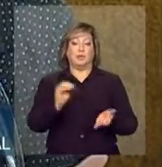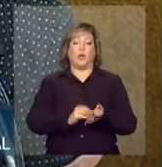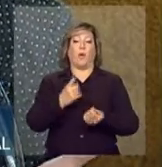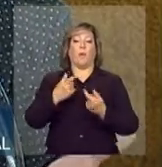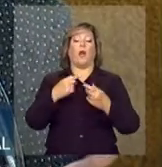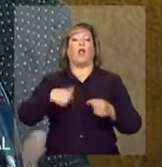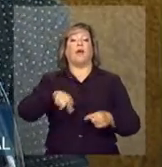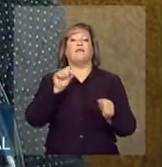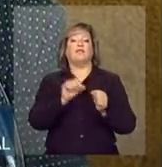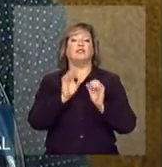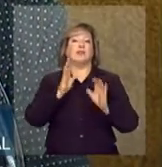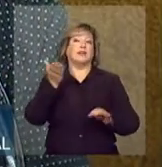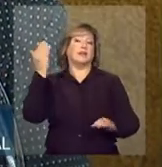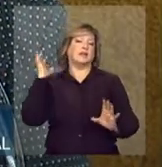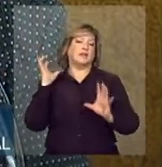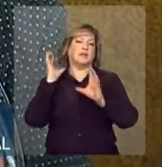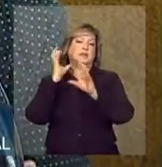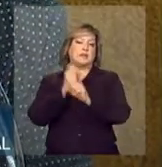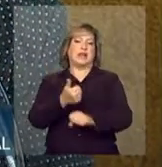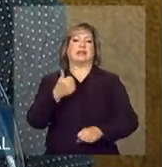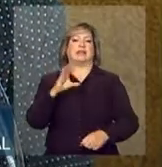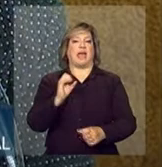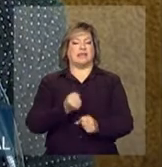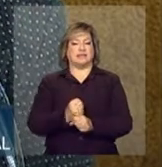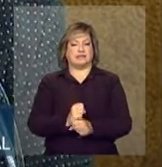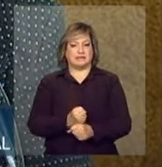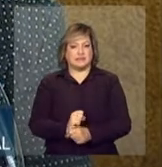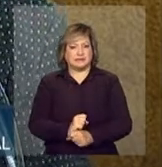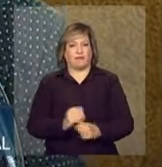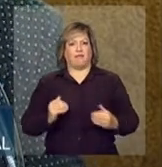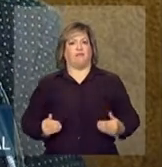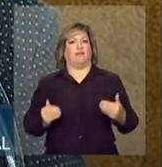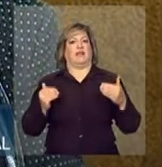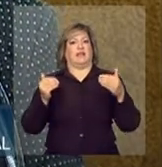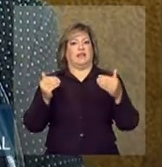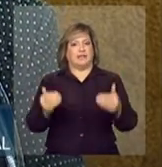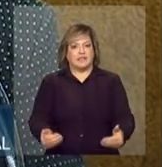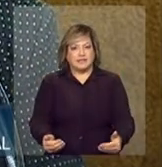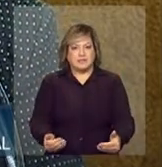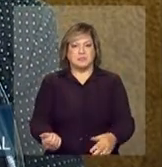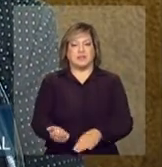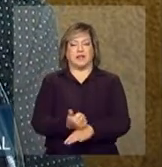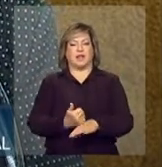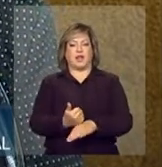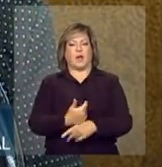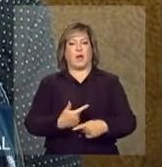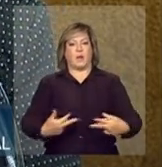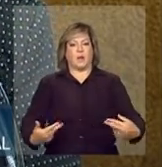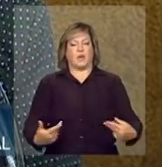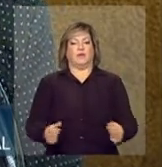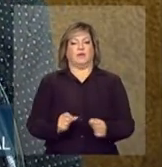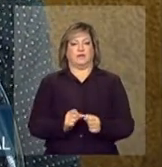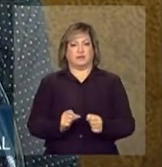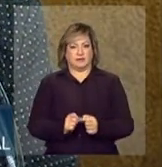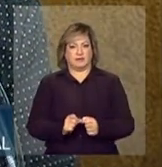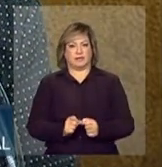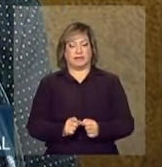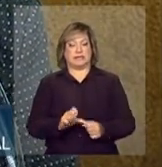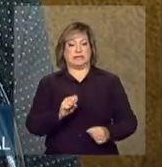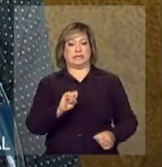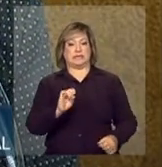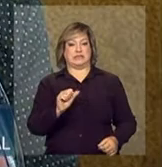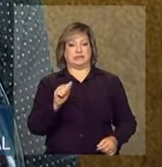que nós fizemos ao longo desses 10 anos de avanço e de construção do